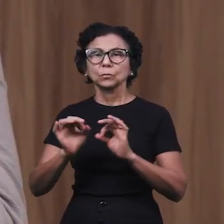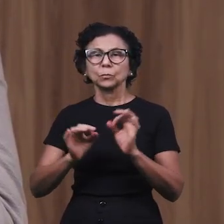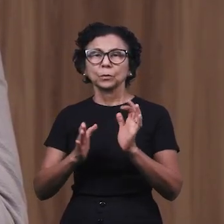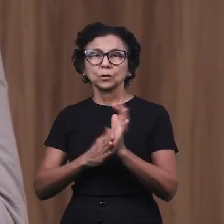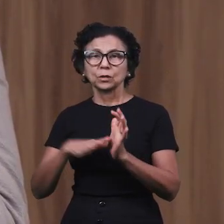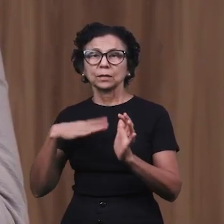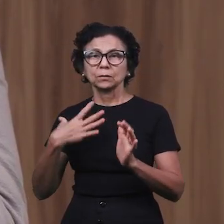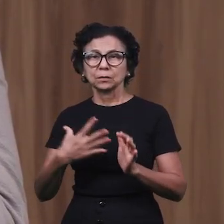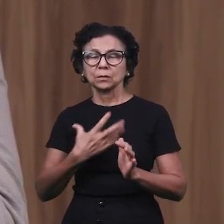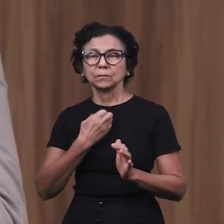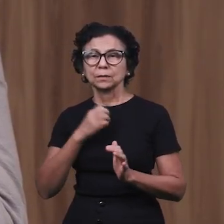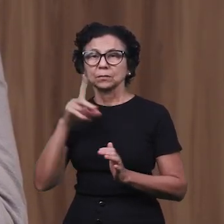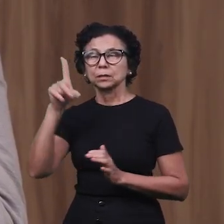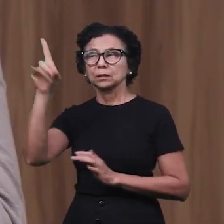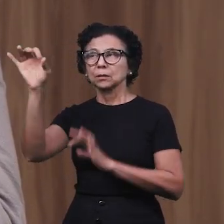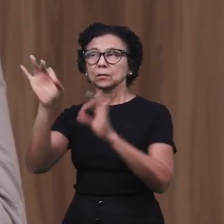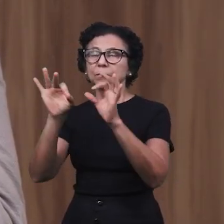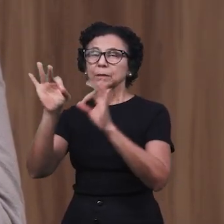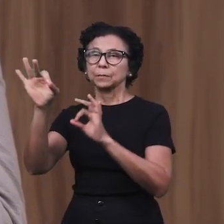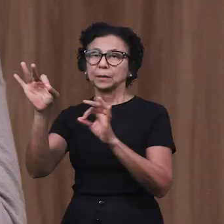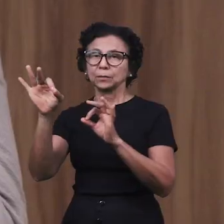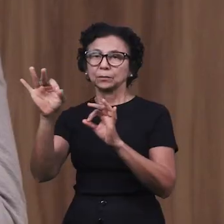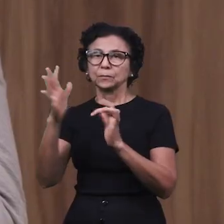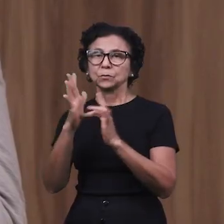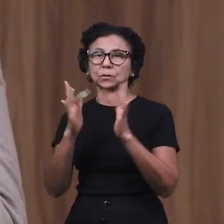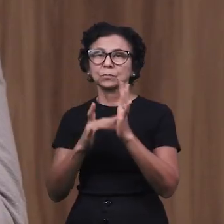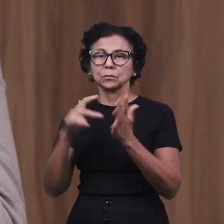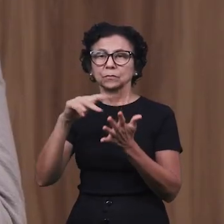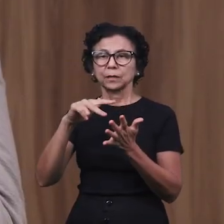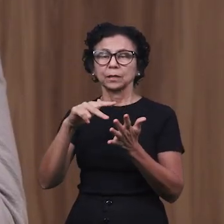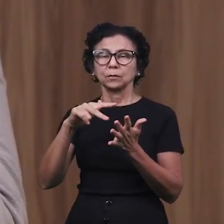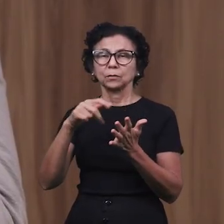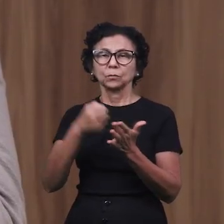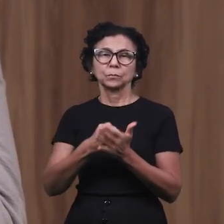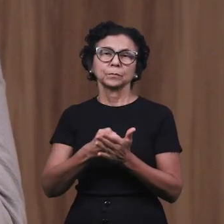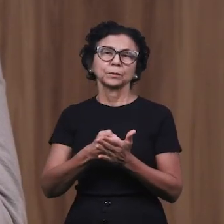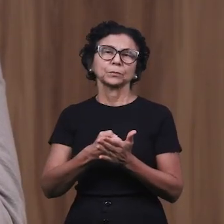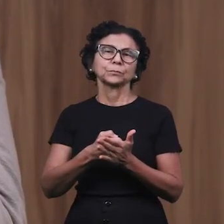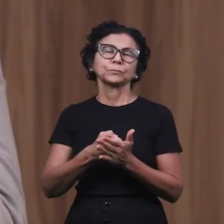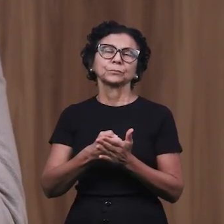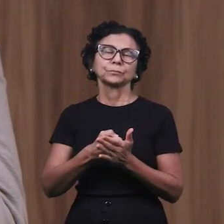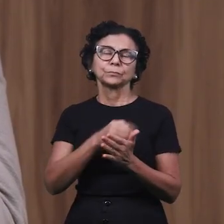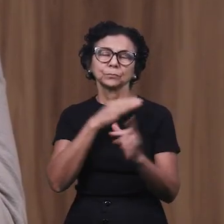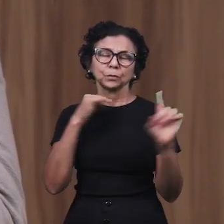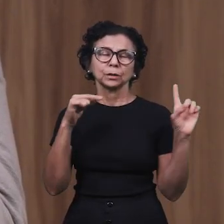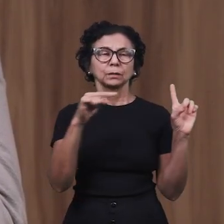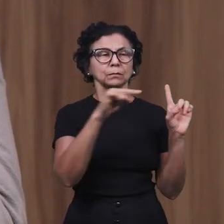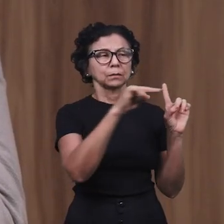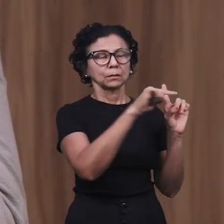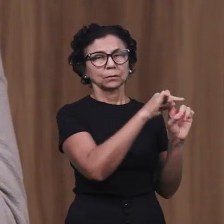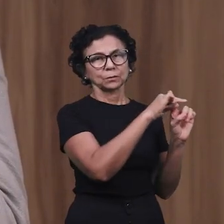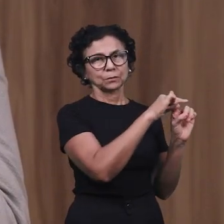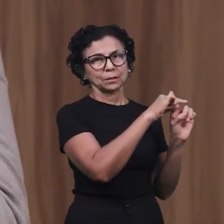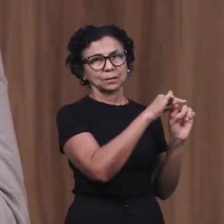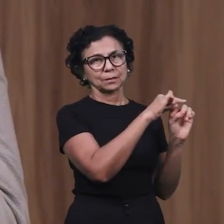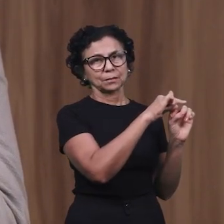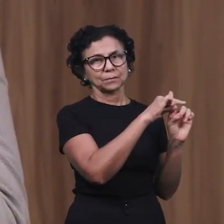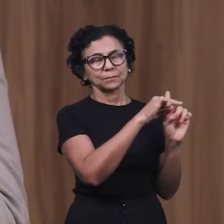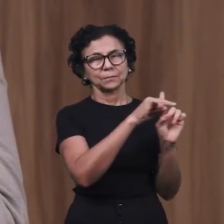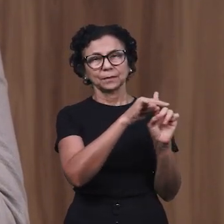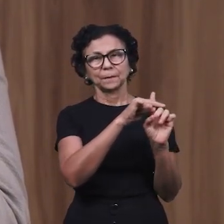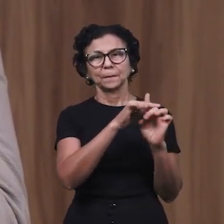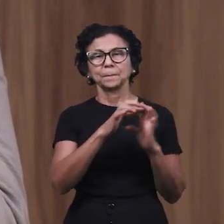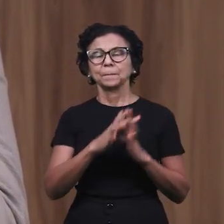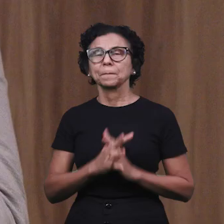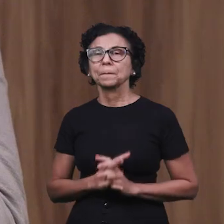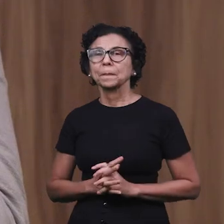muda diante dos seus tosqueadores, não abriu a sua boca, mas com isso ele nos